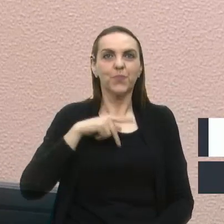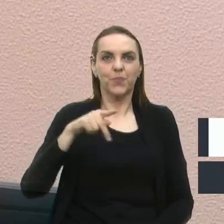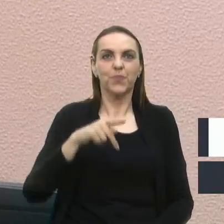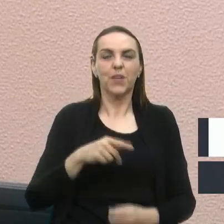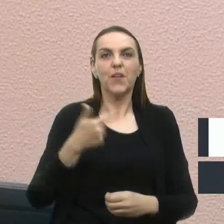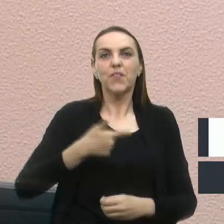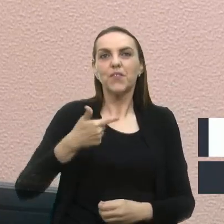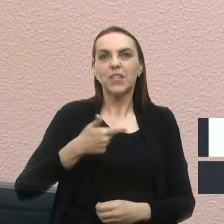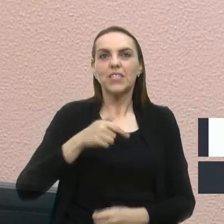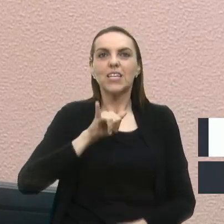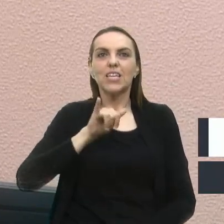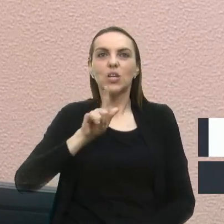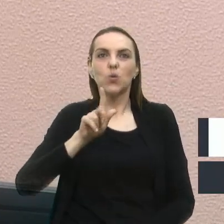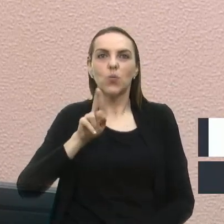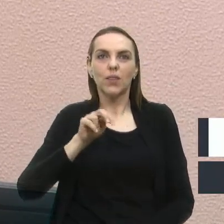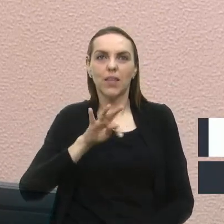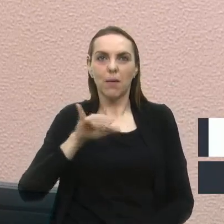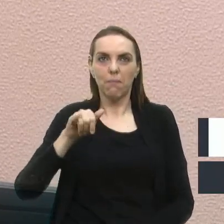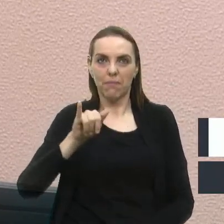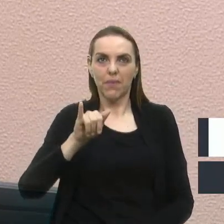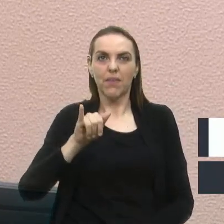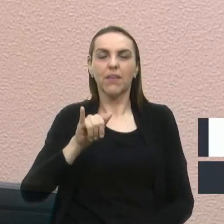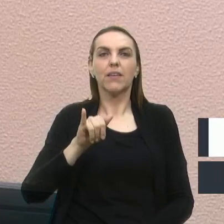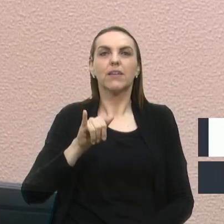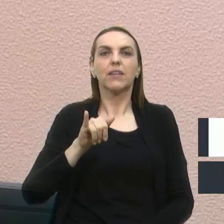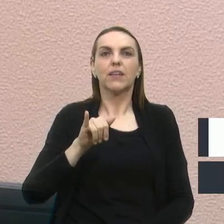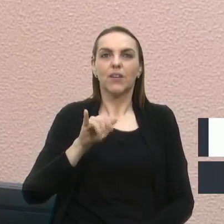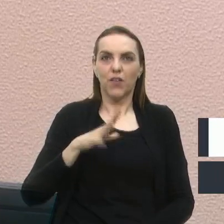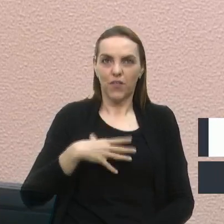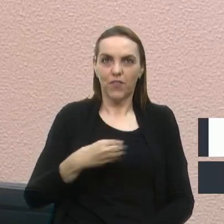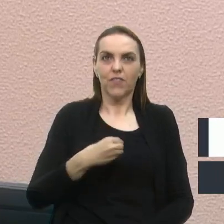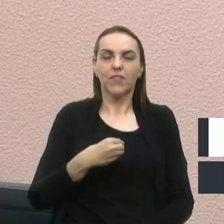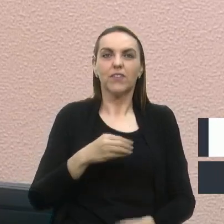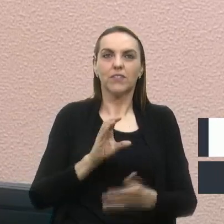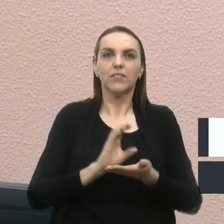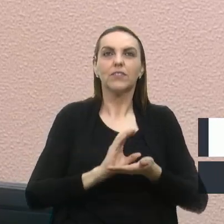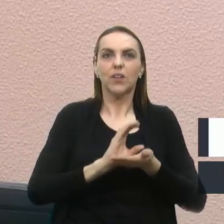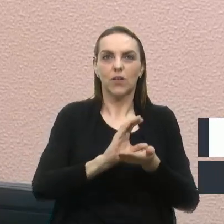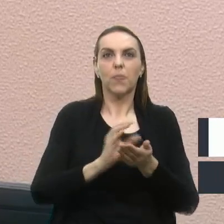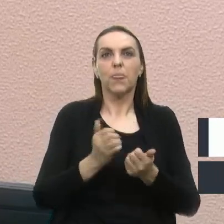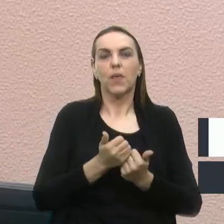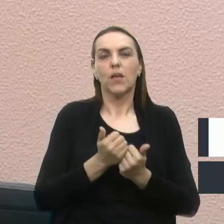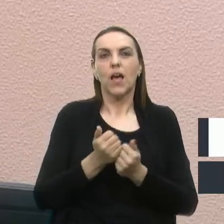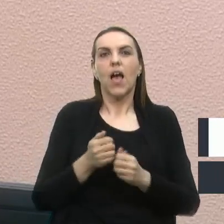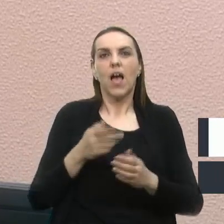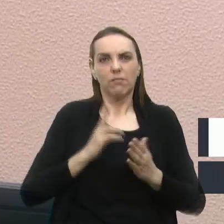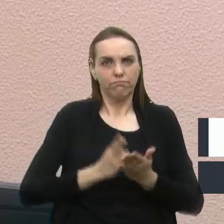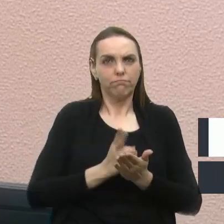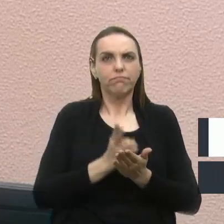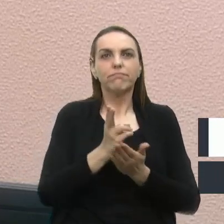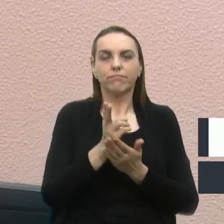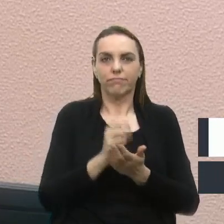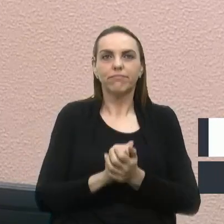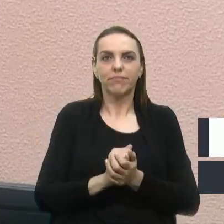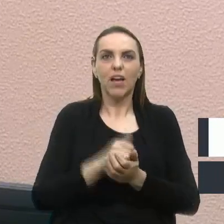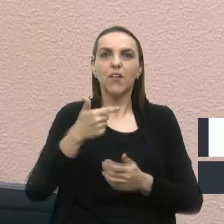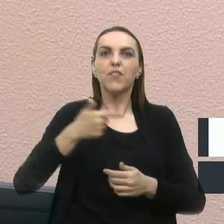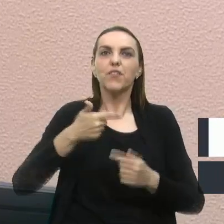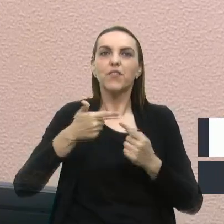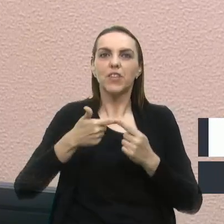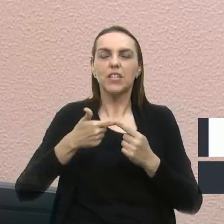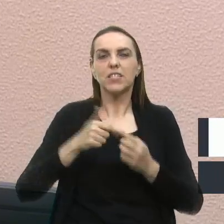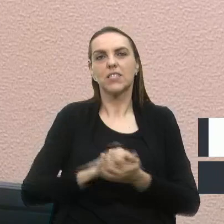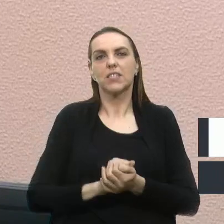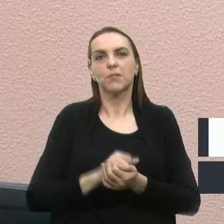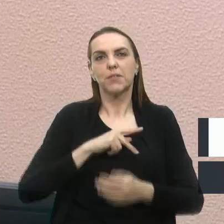Ferreira Filho e desde então seguiu como conselheiro ativo. Em 2016 foi eleito vice-presidente da chapa, encabeçada por